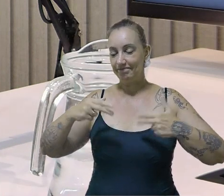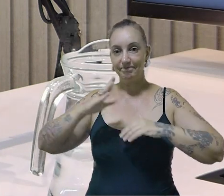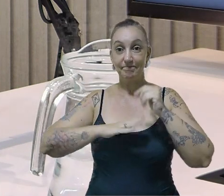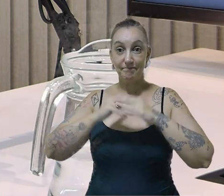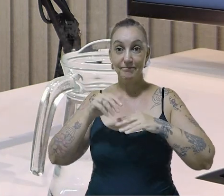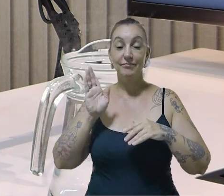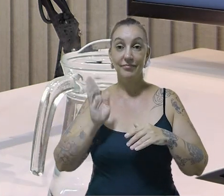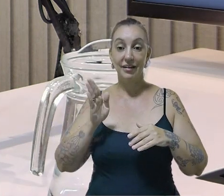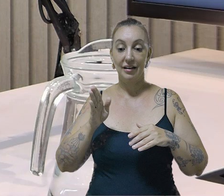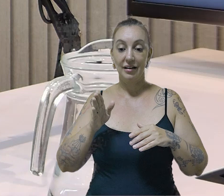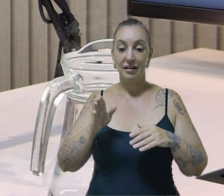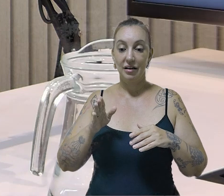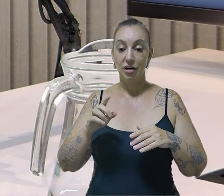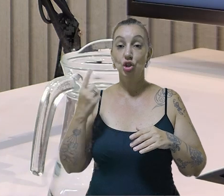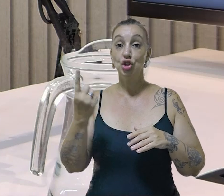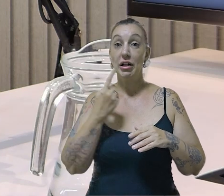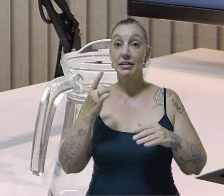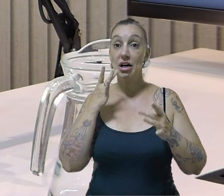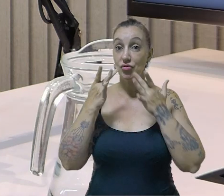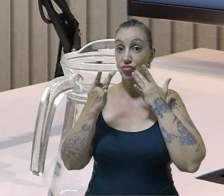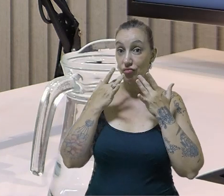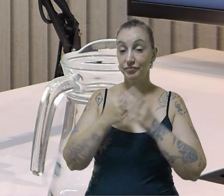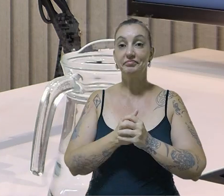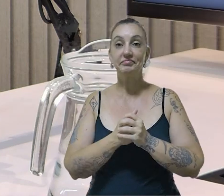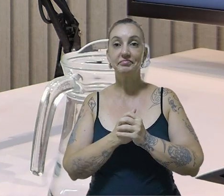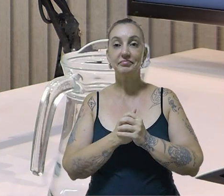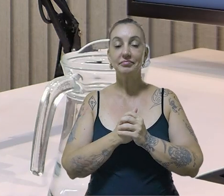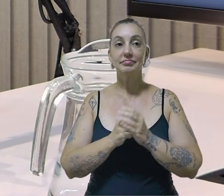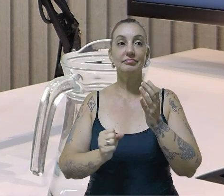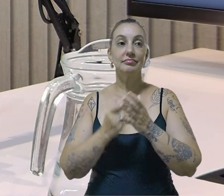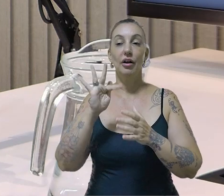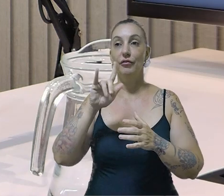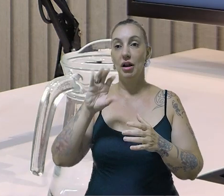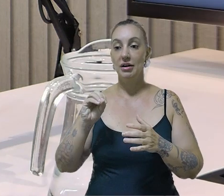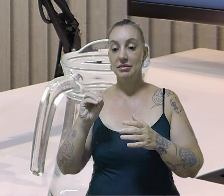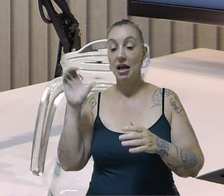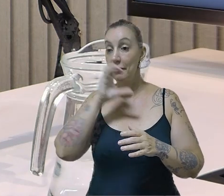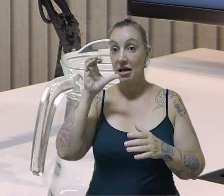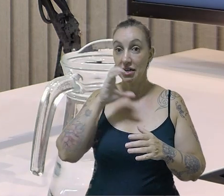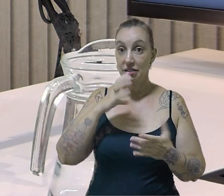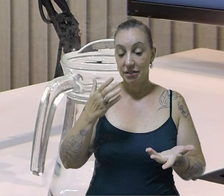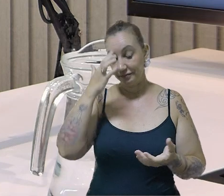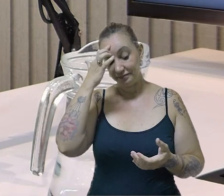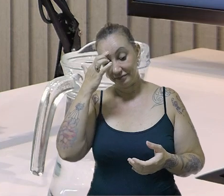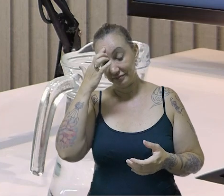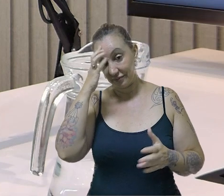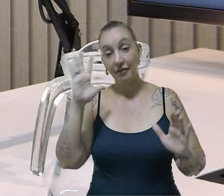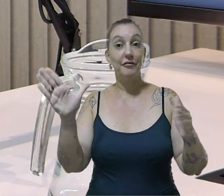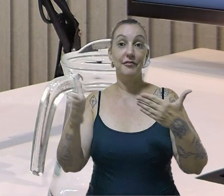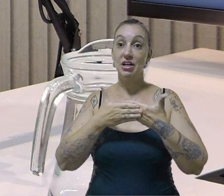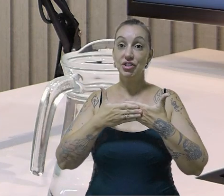folias fazendo o espetáculo solidão na época e aí o folias passou pelo estado de emergência que era tipo assim gente vamos